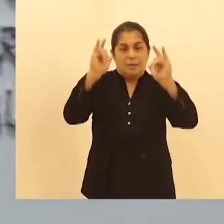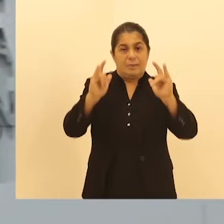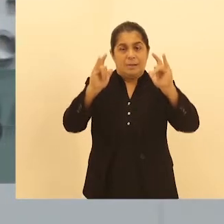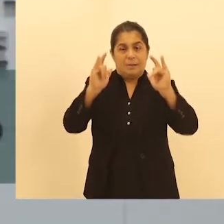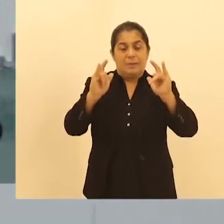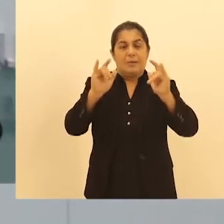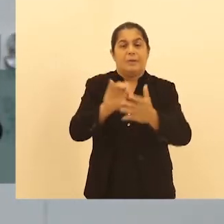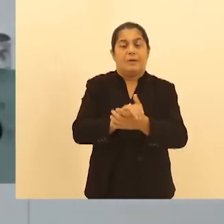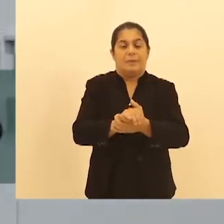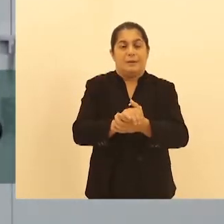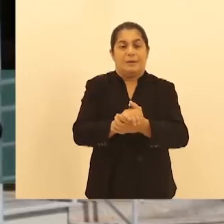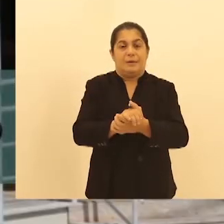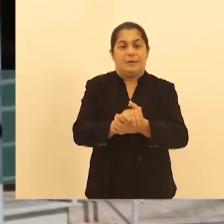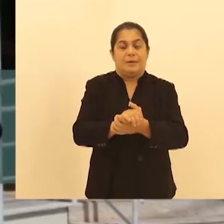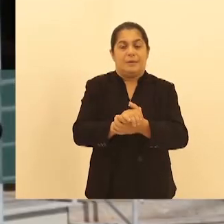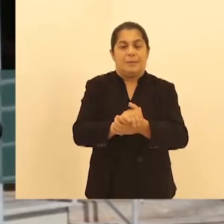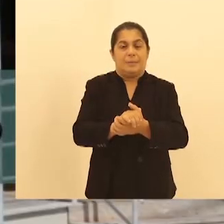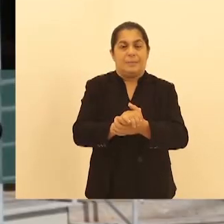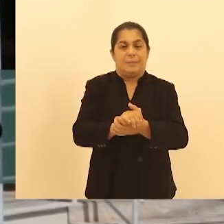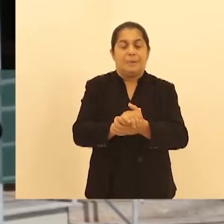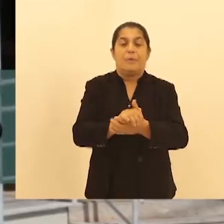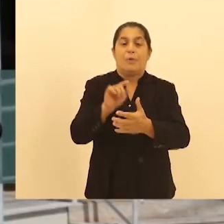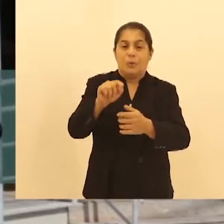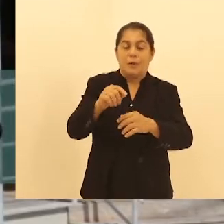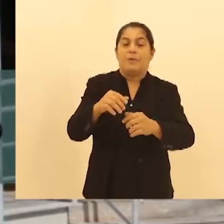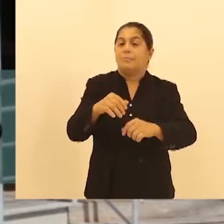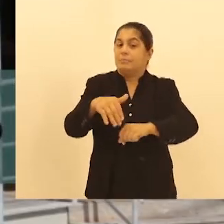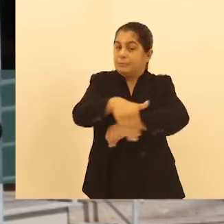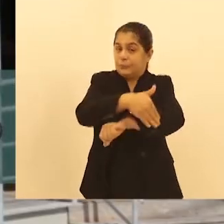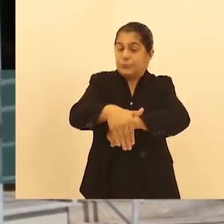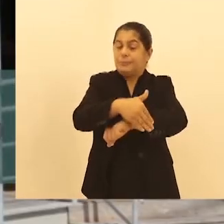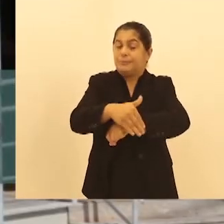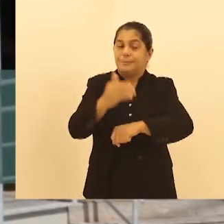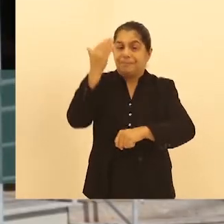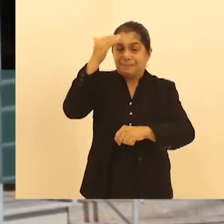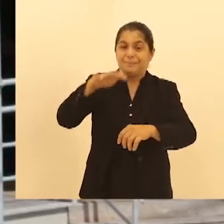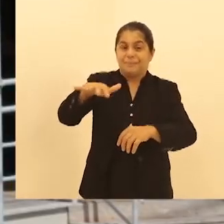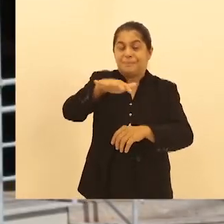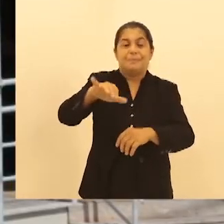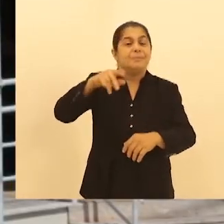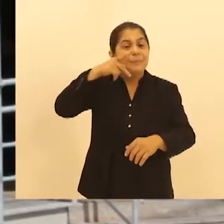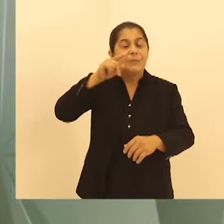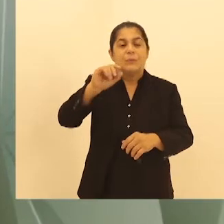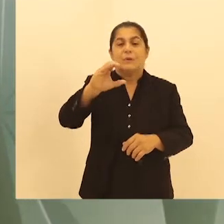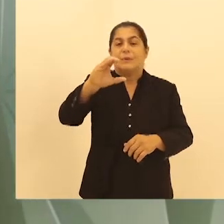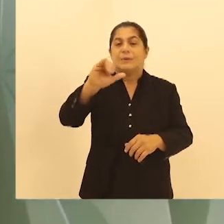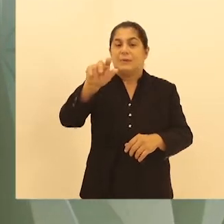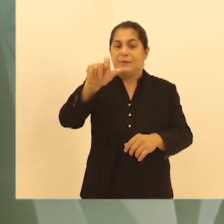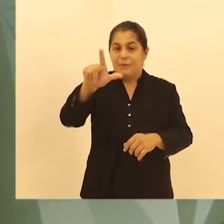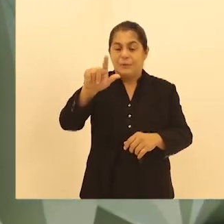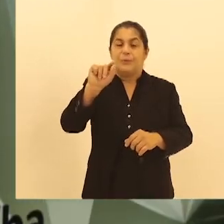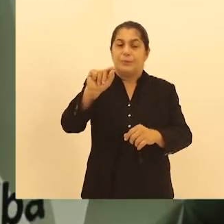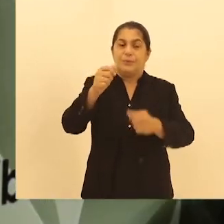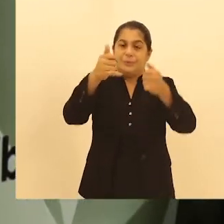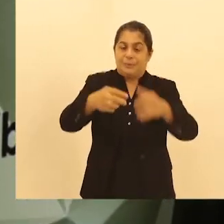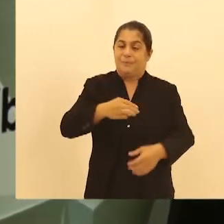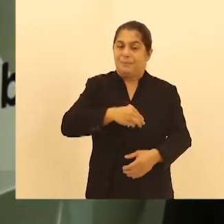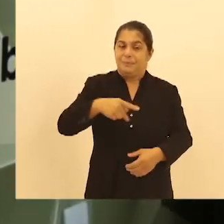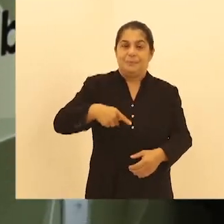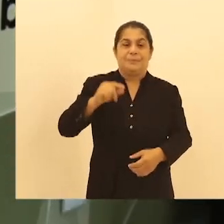das principais avenidas do centro de joão pessoa aqui funciona o núcleo cível do ministério público da paraíba